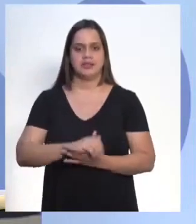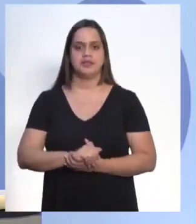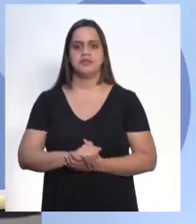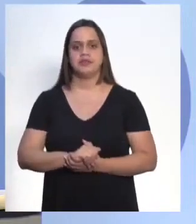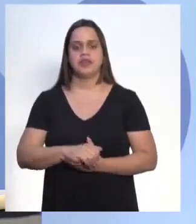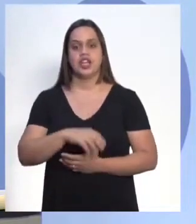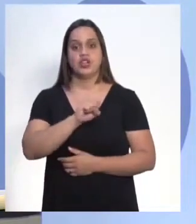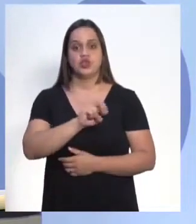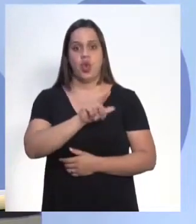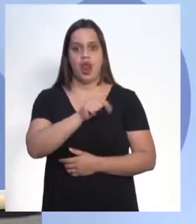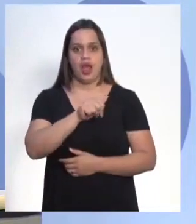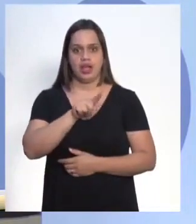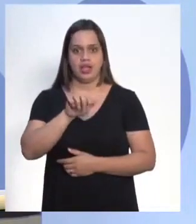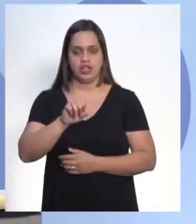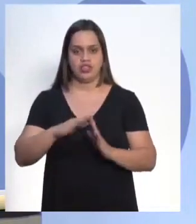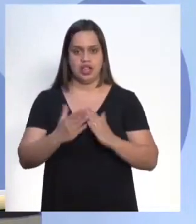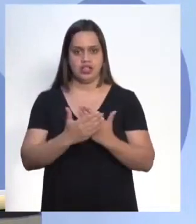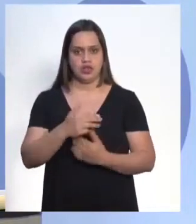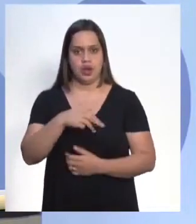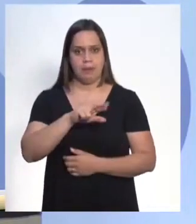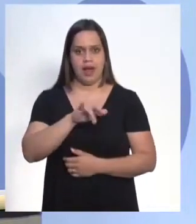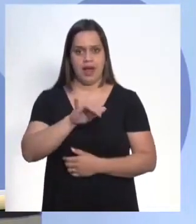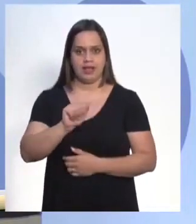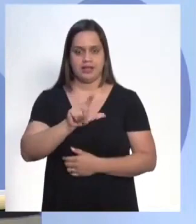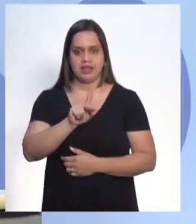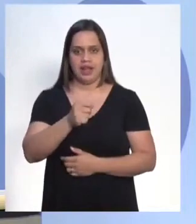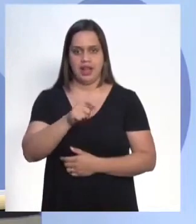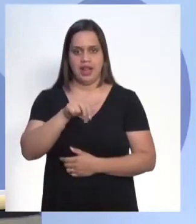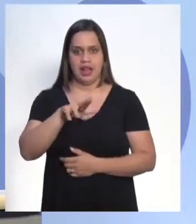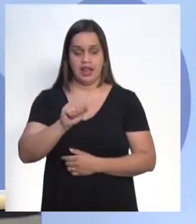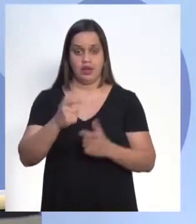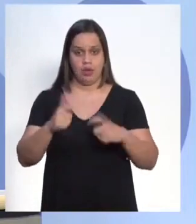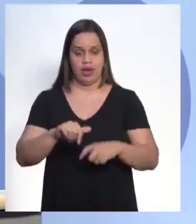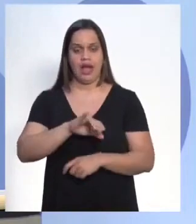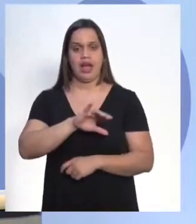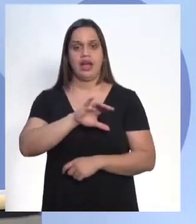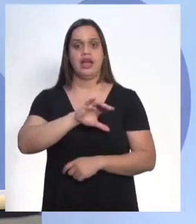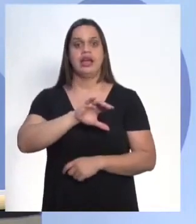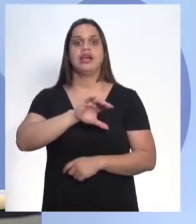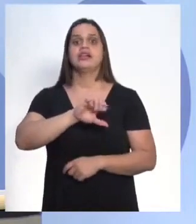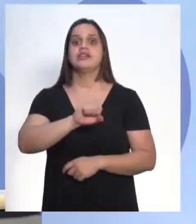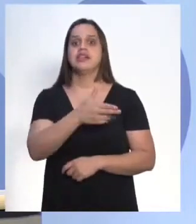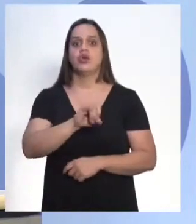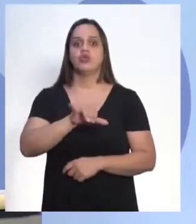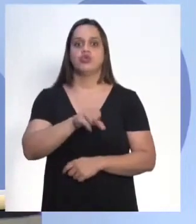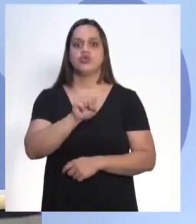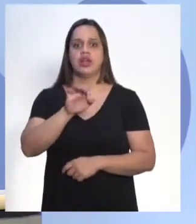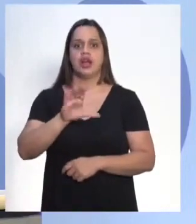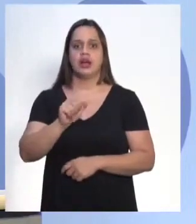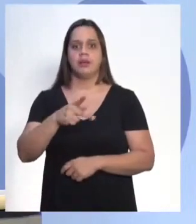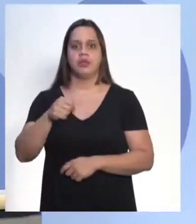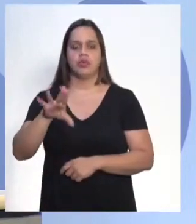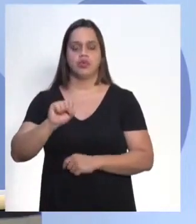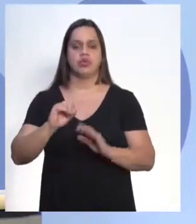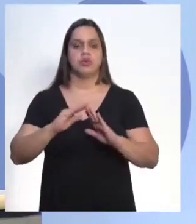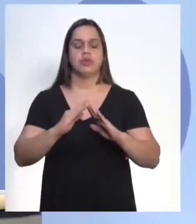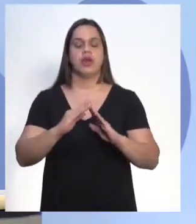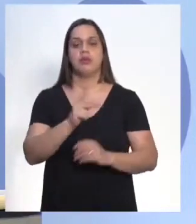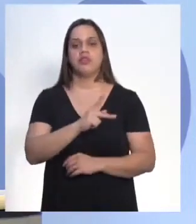Professora Solange, da escola Marcelena, de São José dos Campos. Professora Denise, da escola